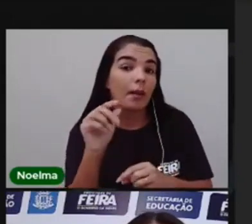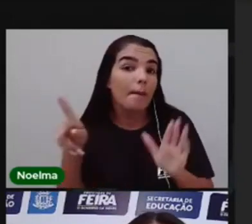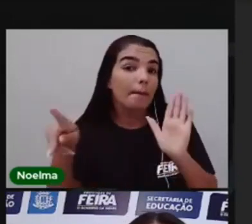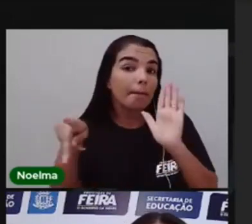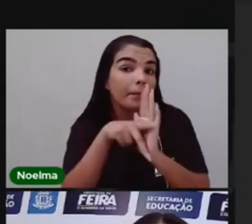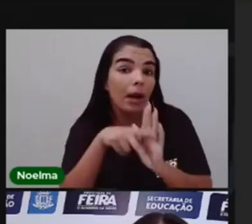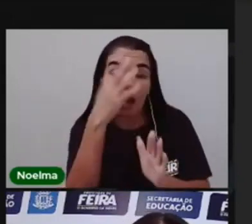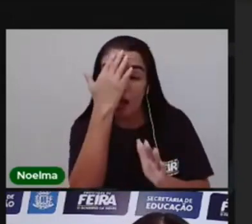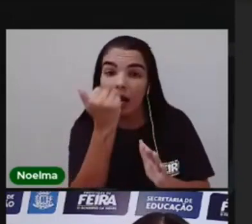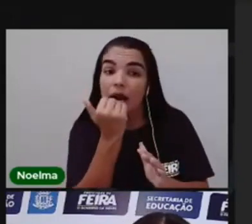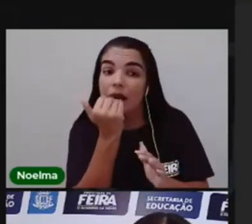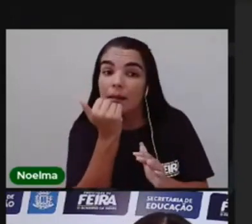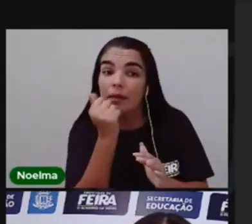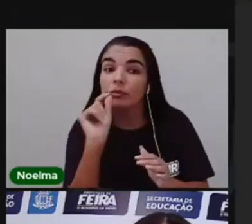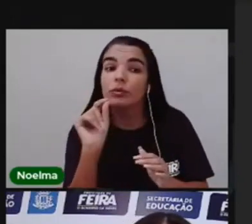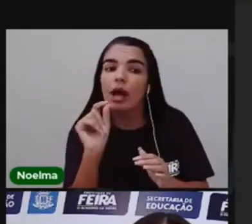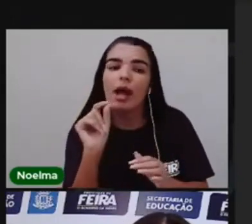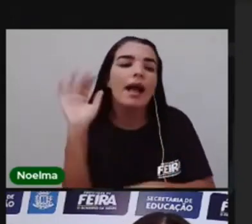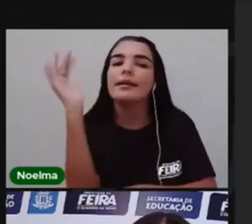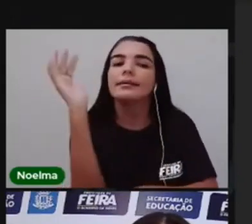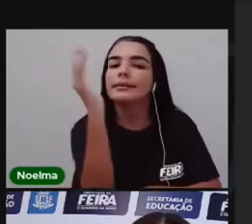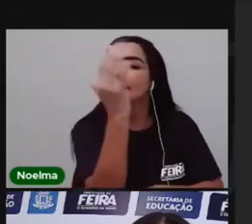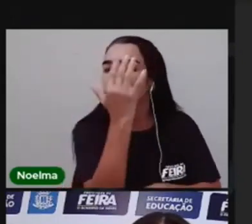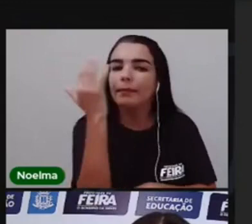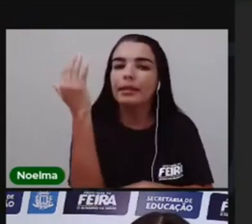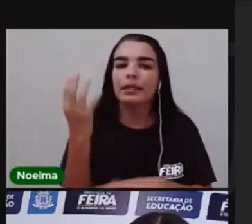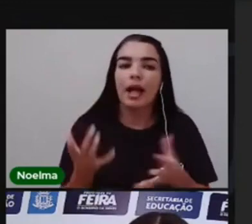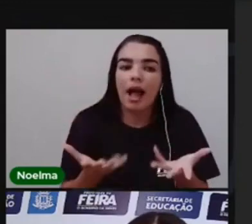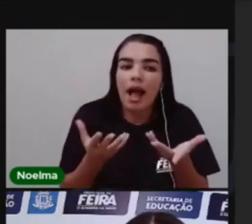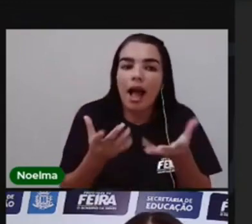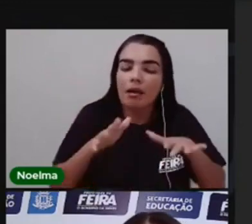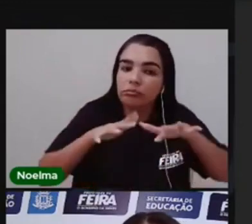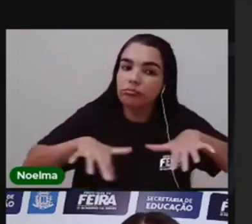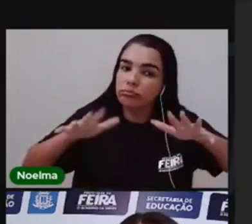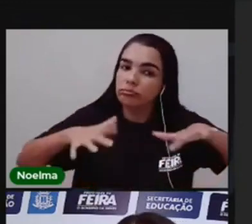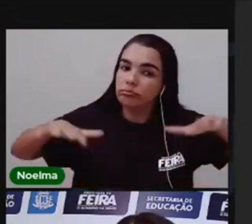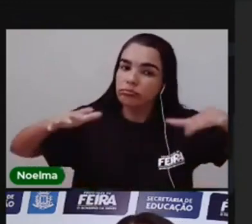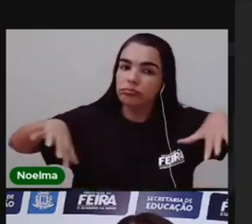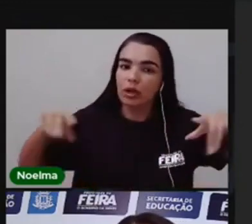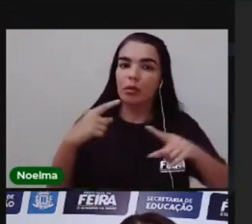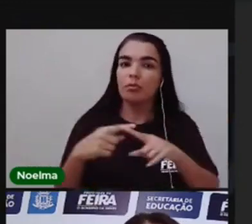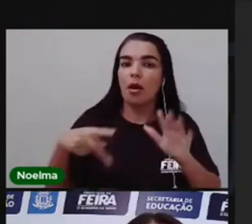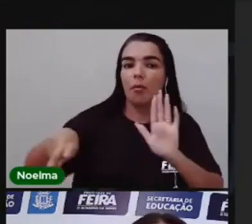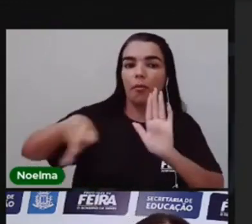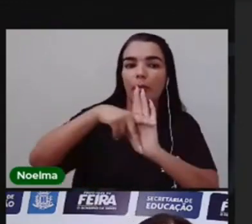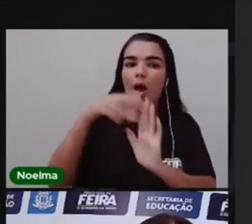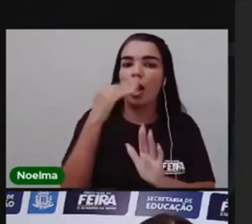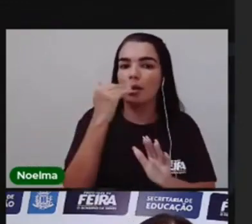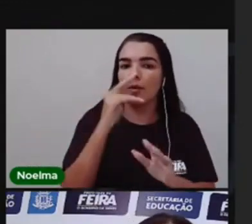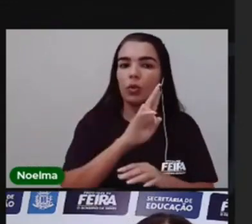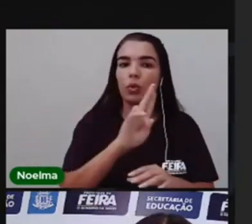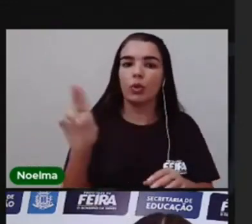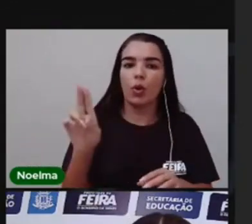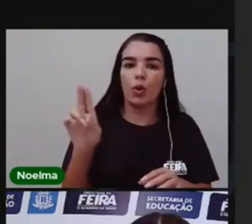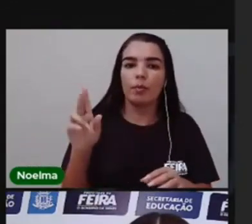alimento, que são, no caso, as plantas e as algas. Por elas produzirem seu próprio alimento, elas são chamadas de